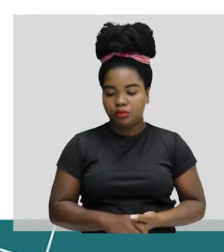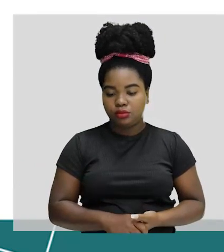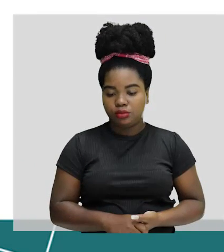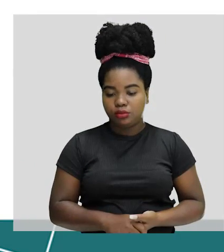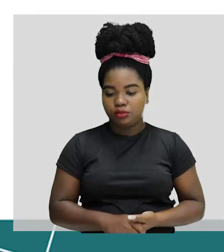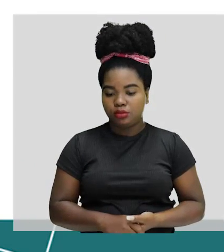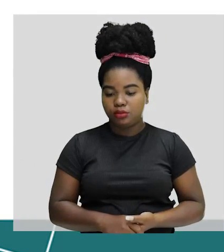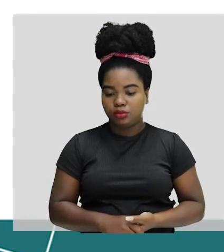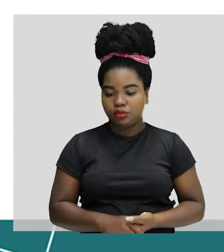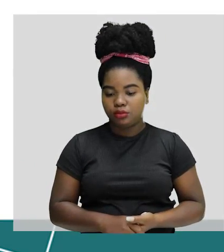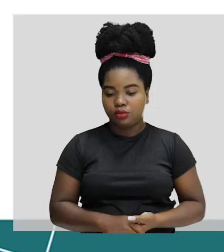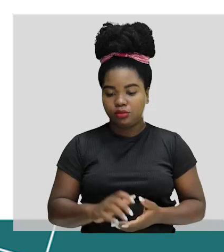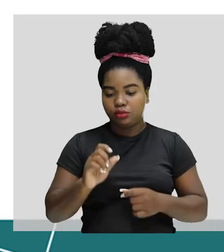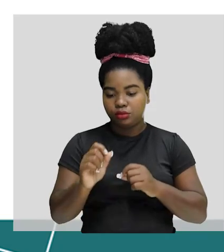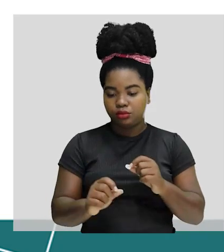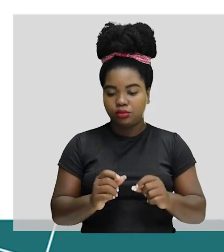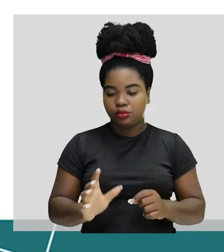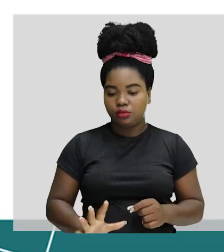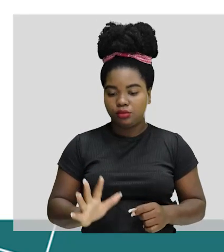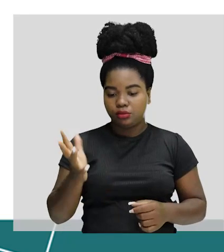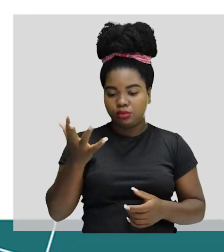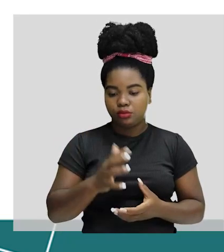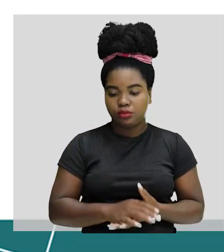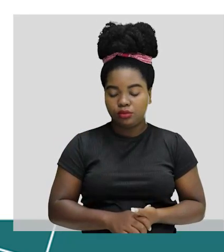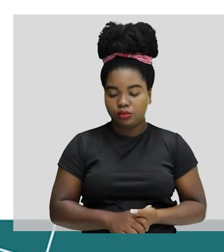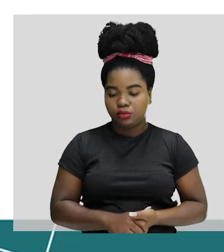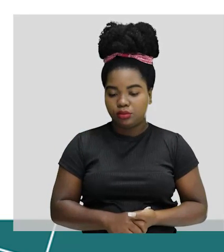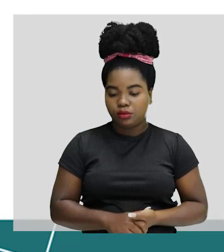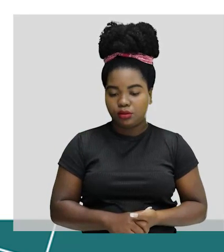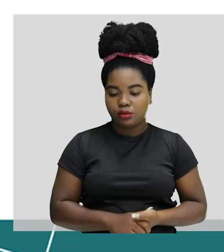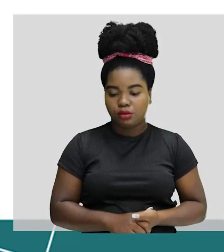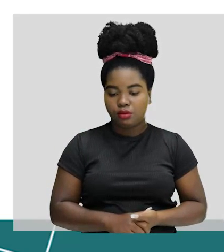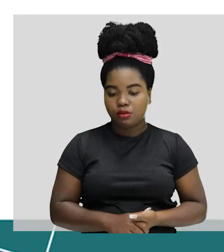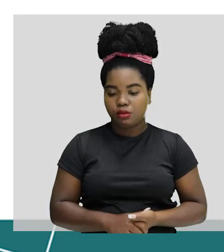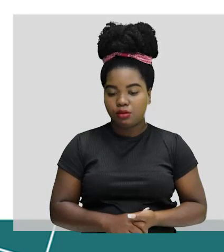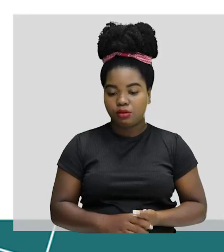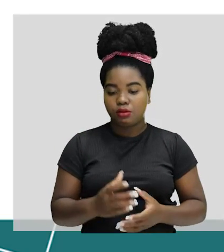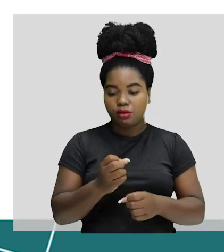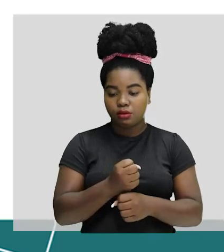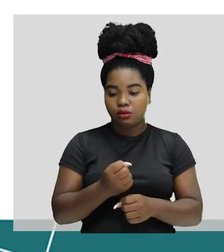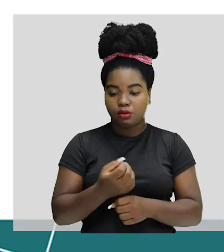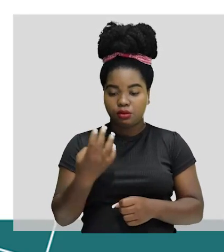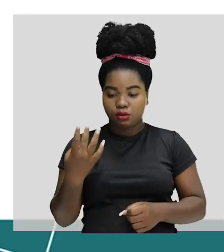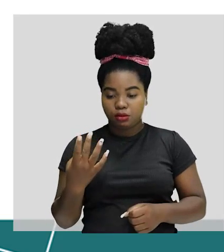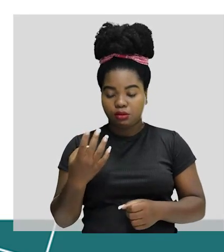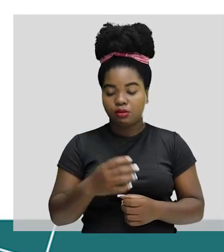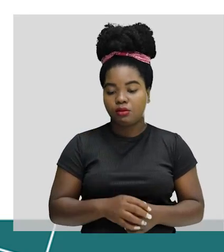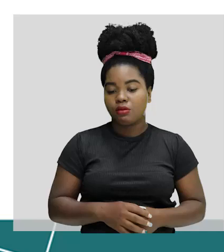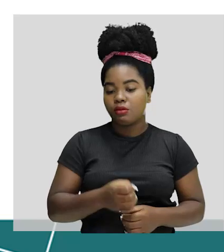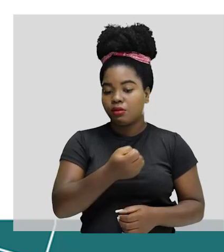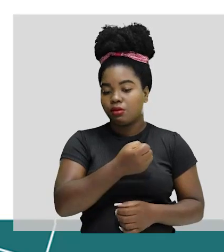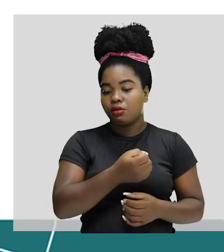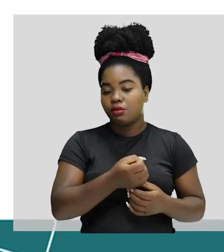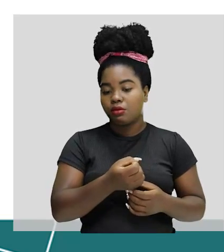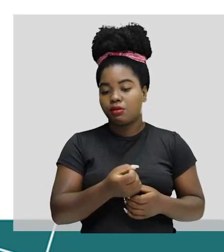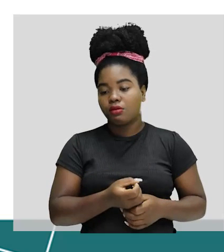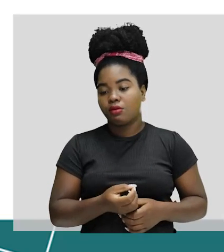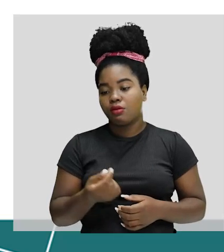13.122. Então, o que a gente pode afirmar? Daqui a 4 anos, o valor desse automóvel será